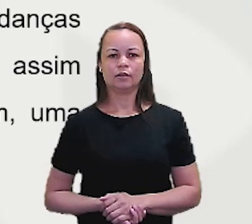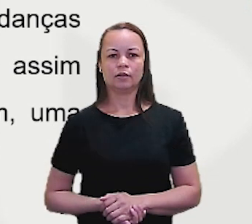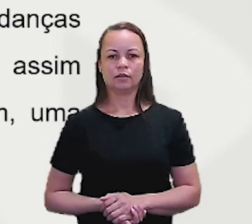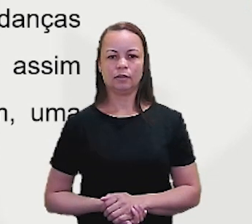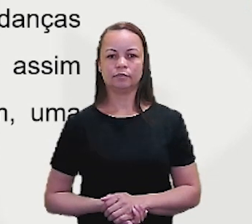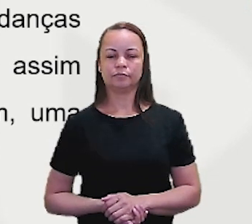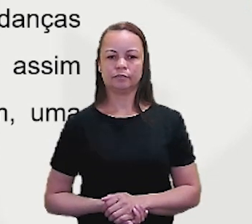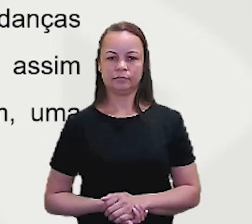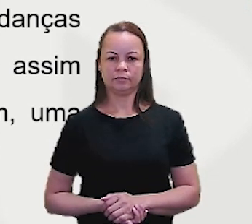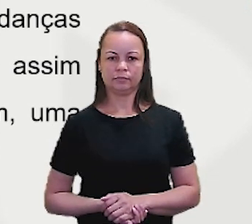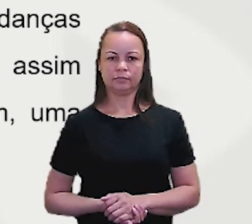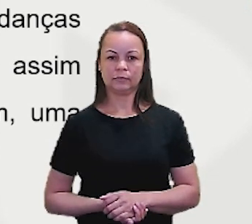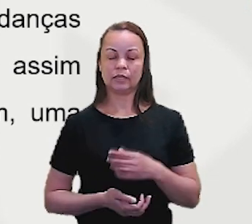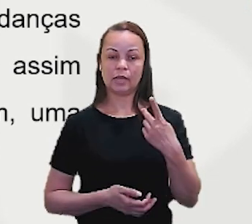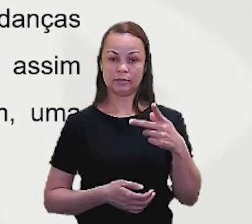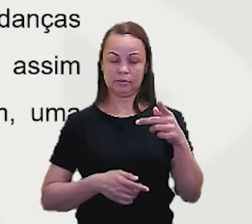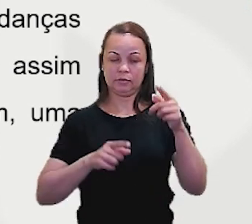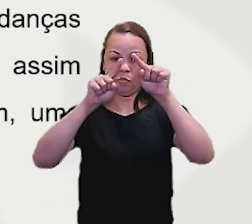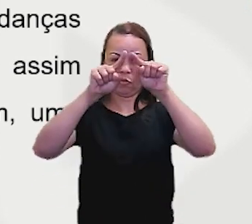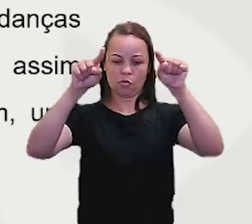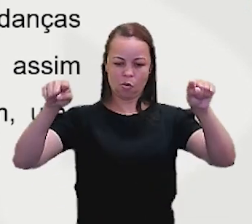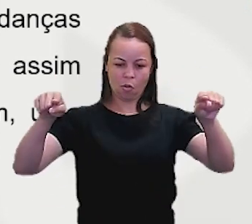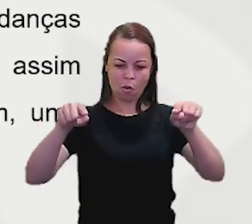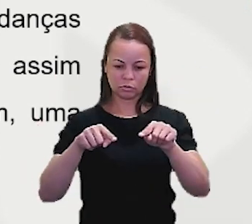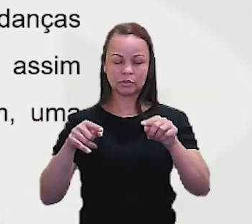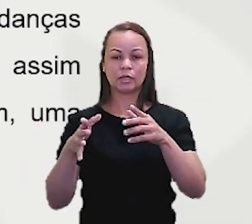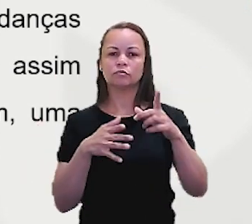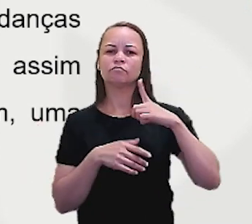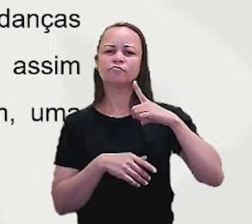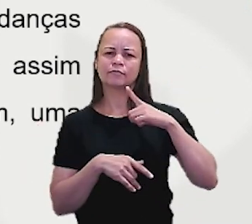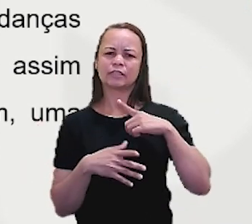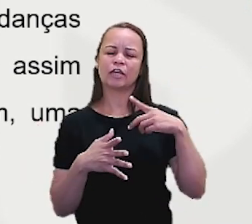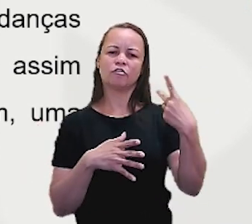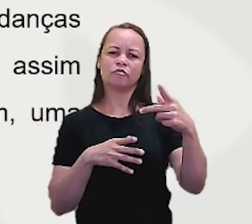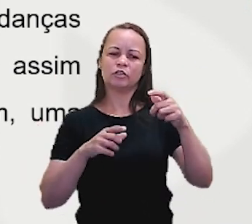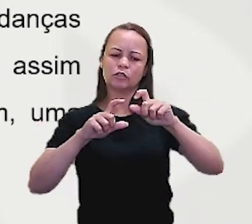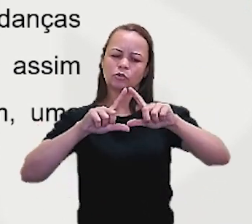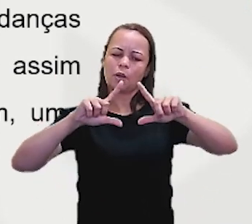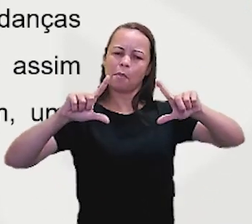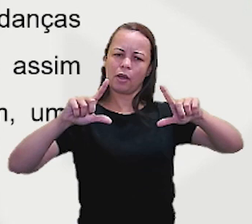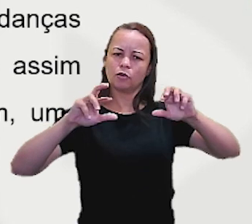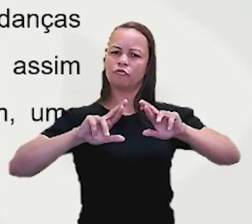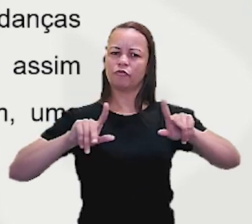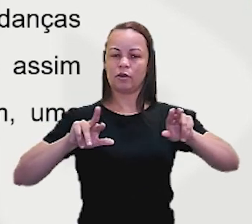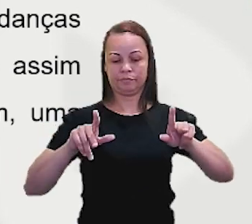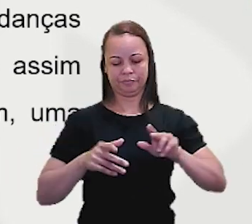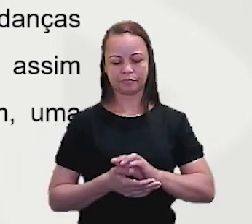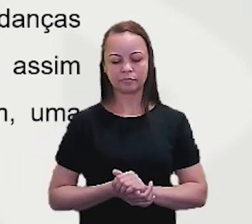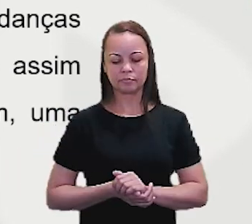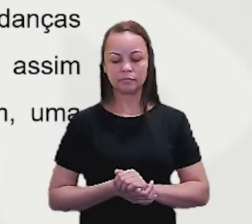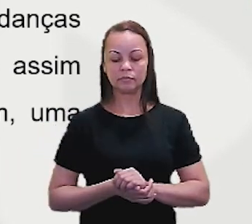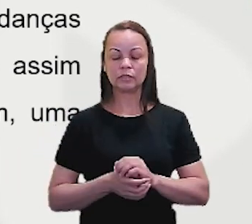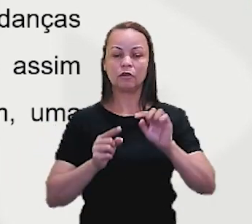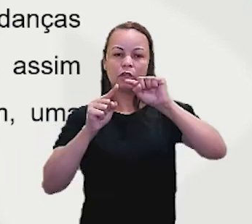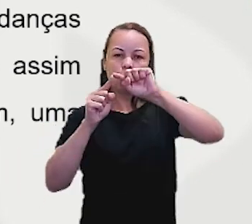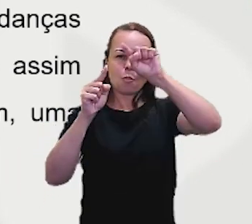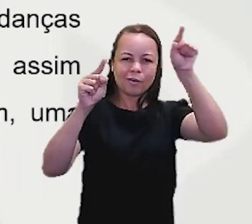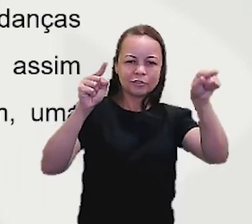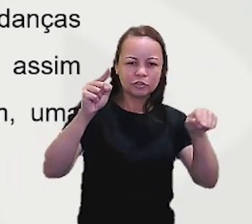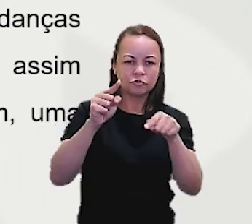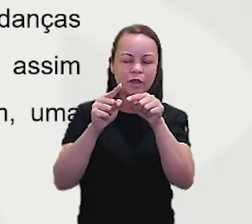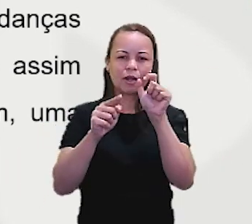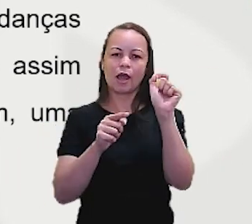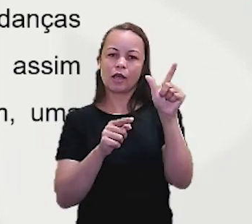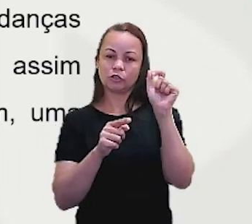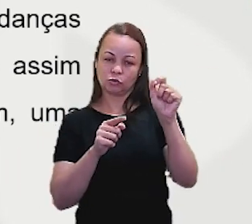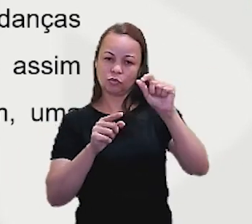mantidos, assim como o losango, que teve seu tamanho redimensionado. Por fim, uma esfera azul foi introduzida